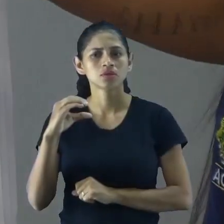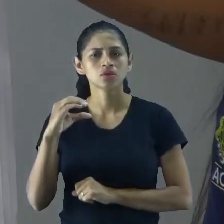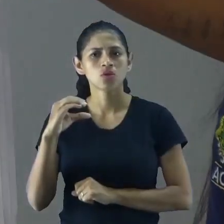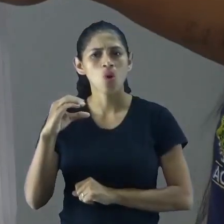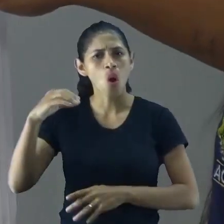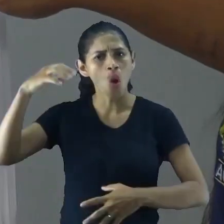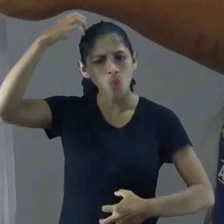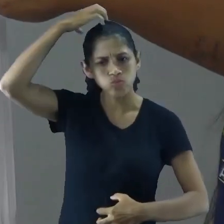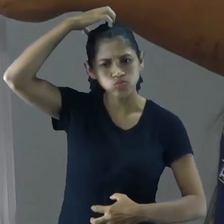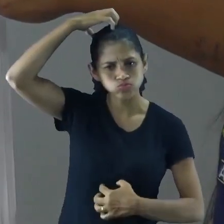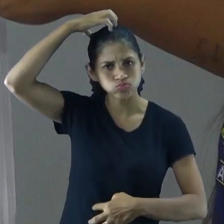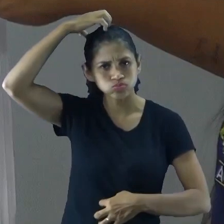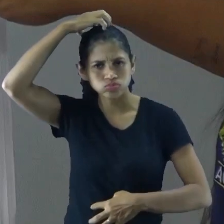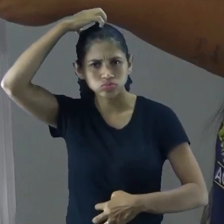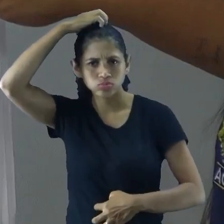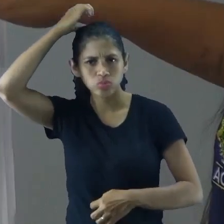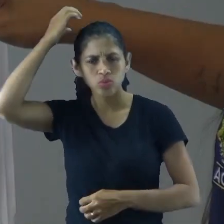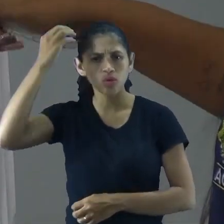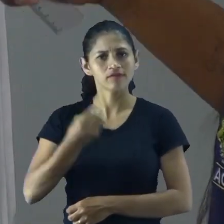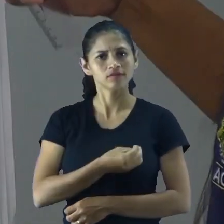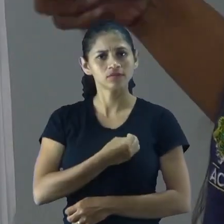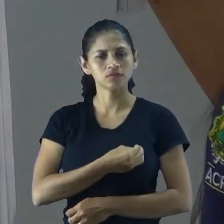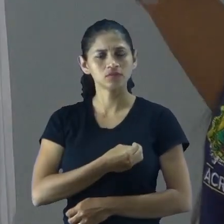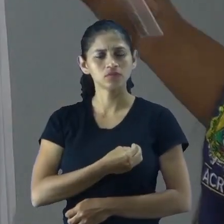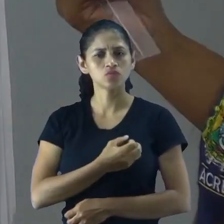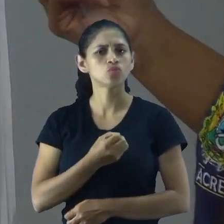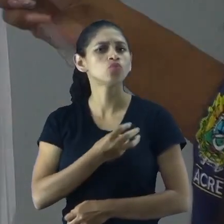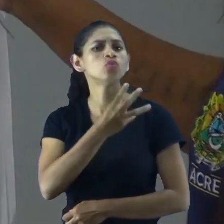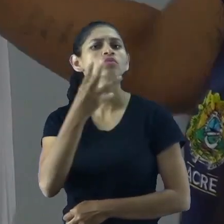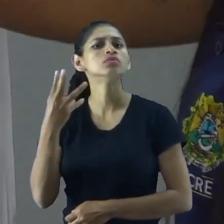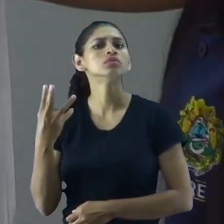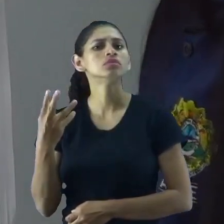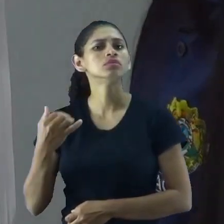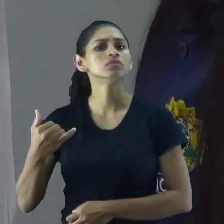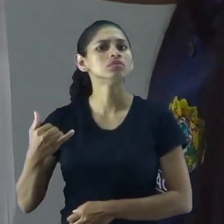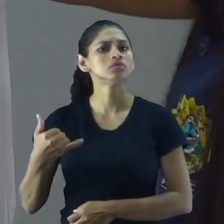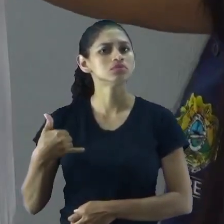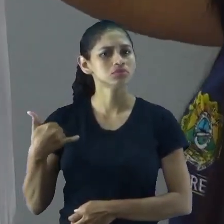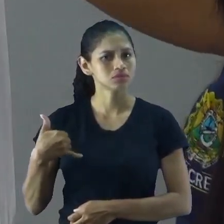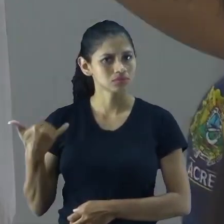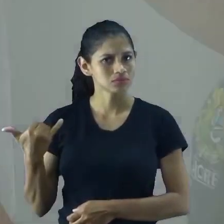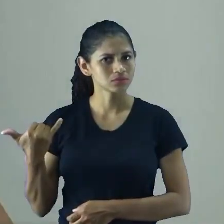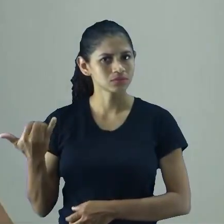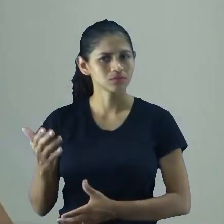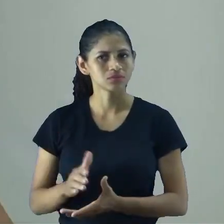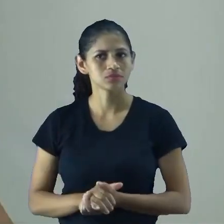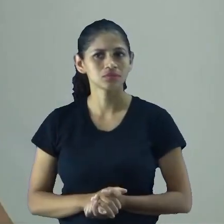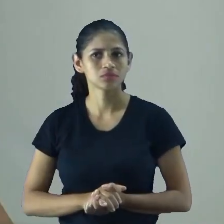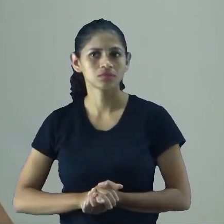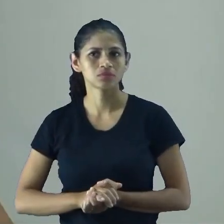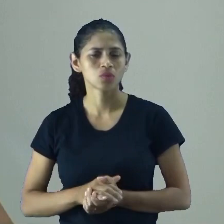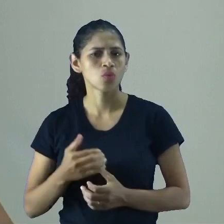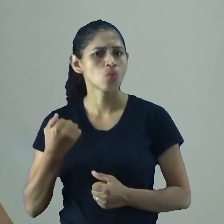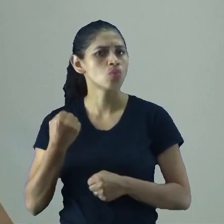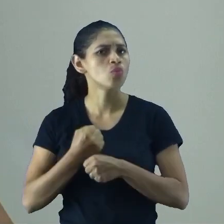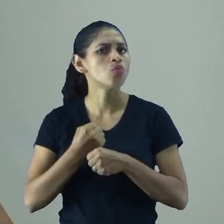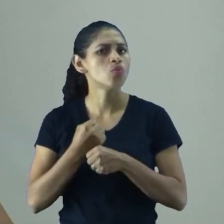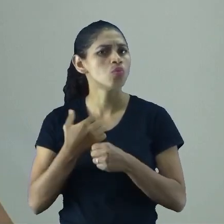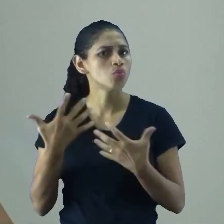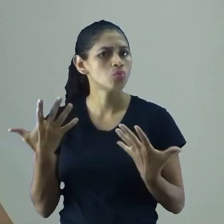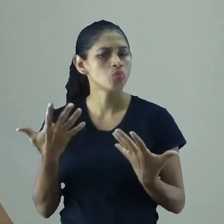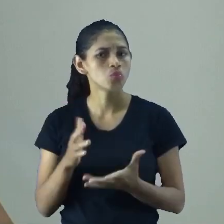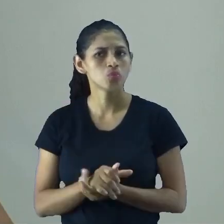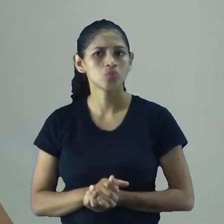vive quantos anos vamos procurar o gorila aqui nesse gráfico está bem aqui ó